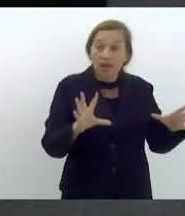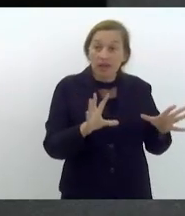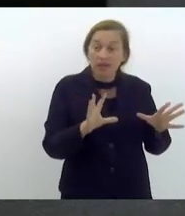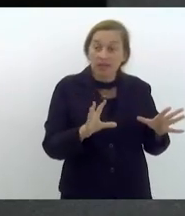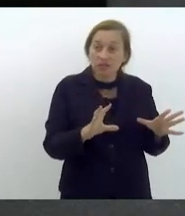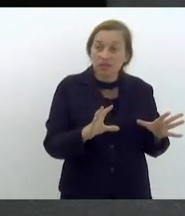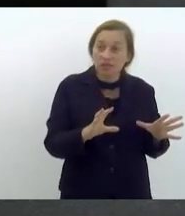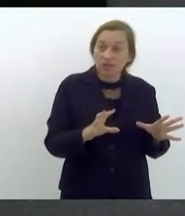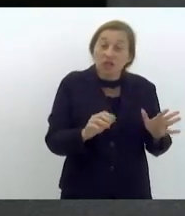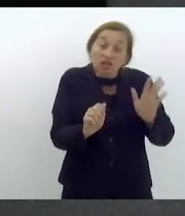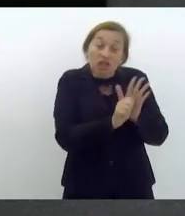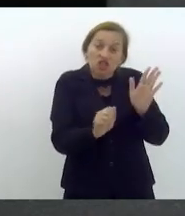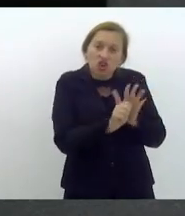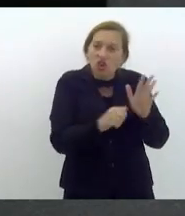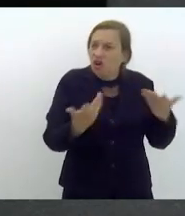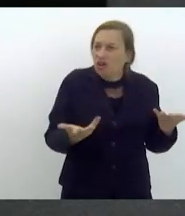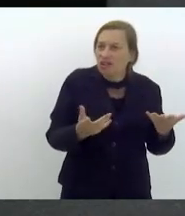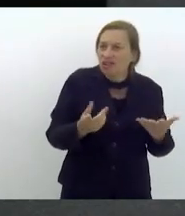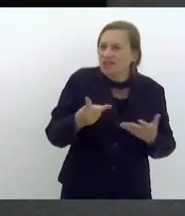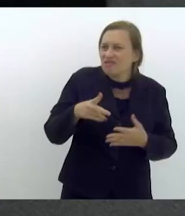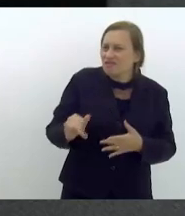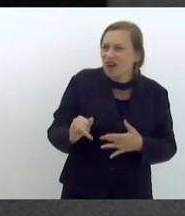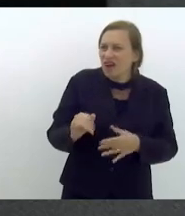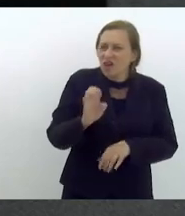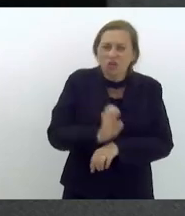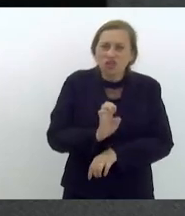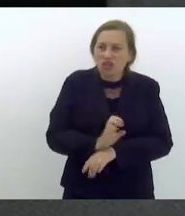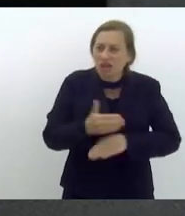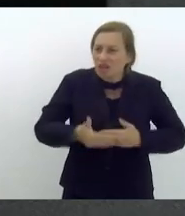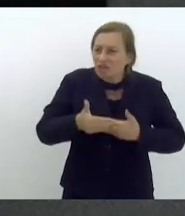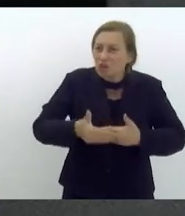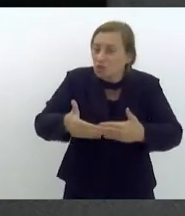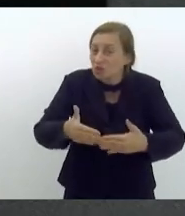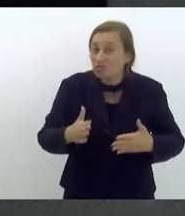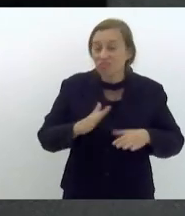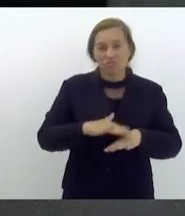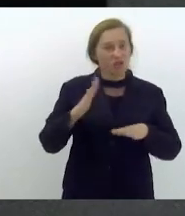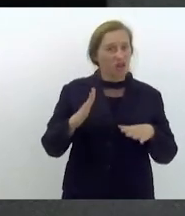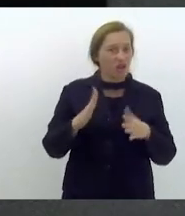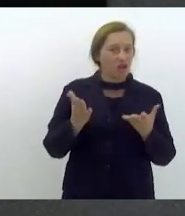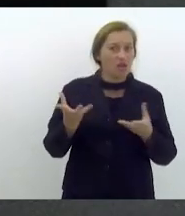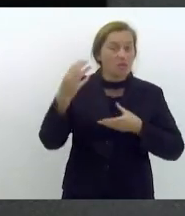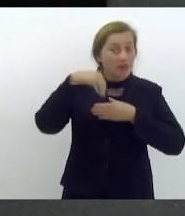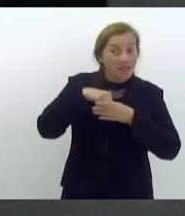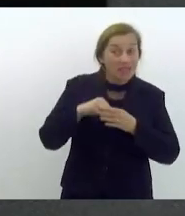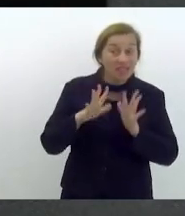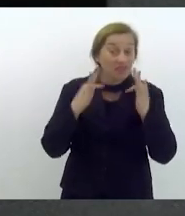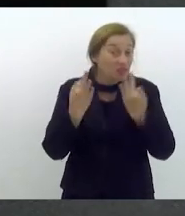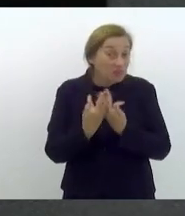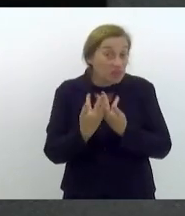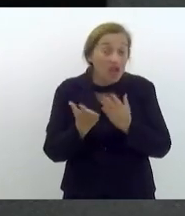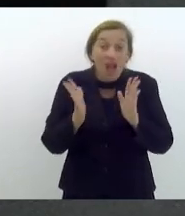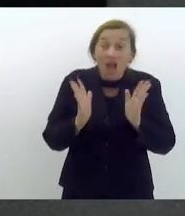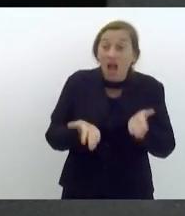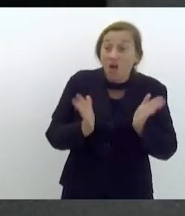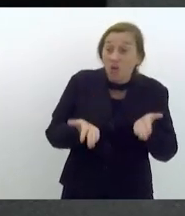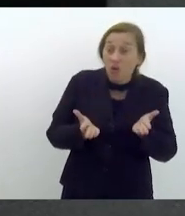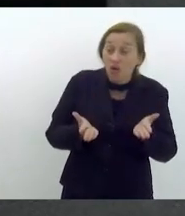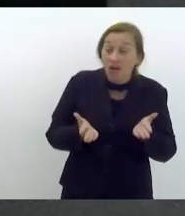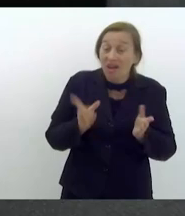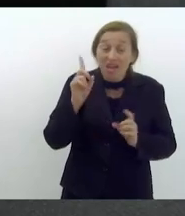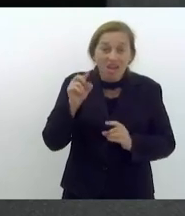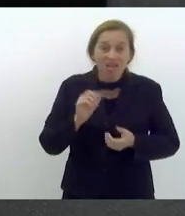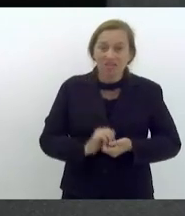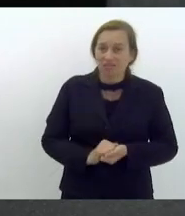descriminalização das drogas e por aí vai o estado já avançou demais para dentro das nossas famílias a questão é só